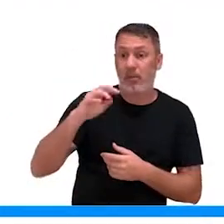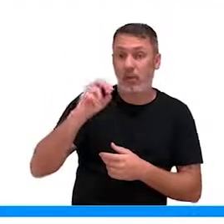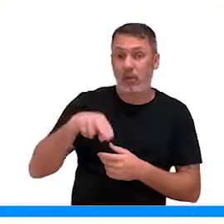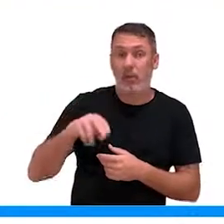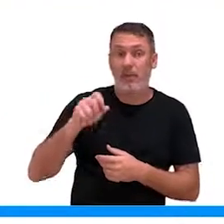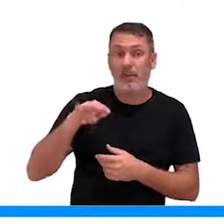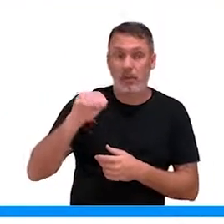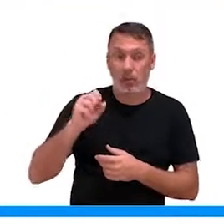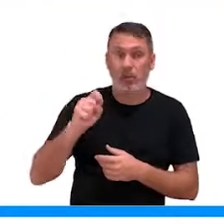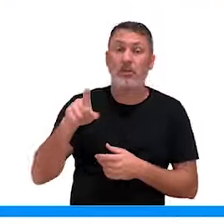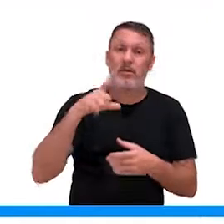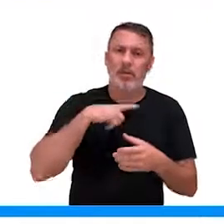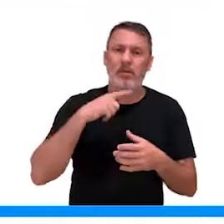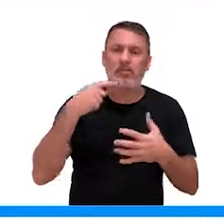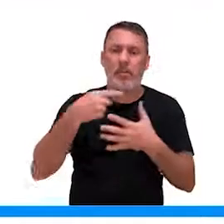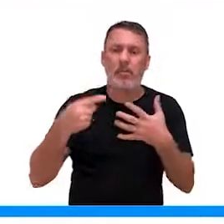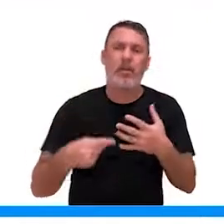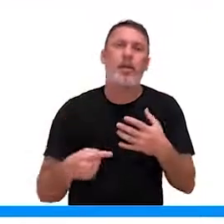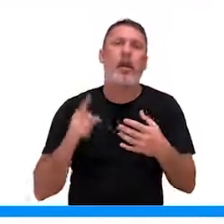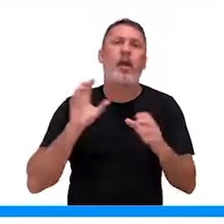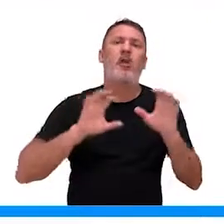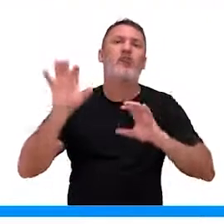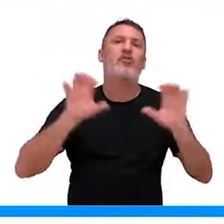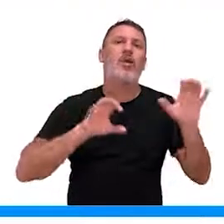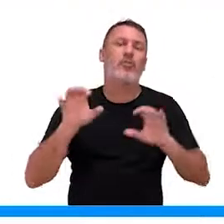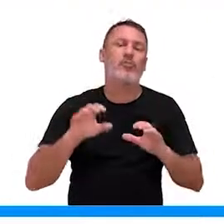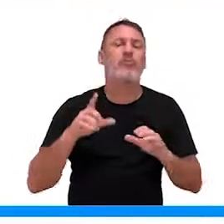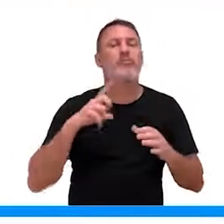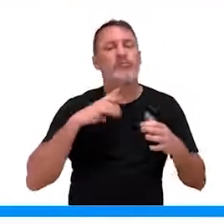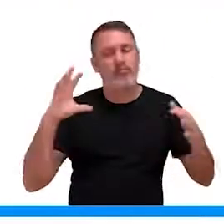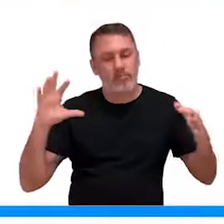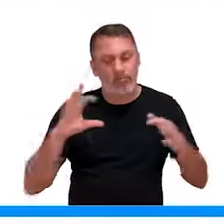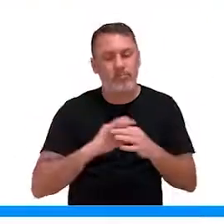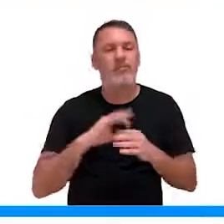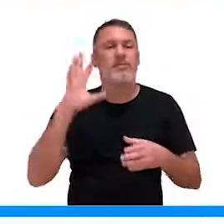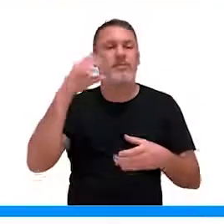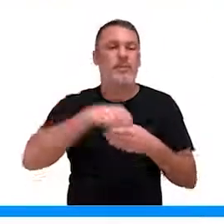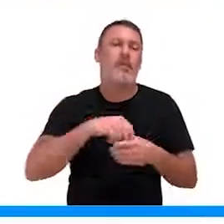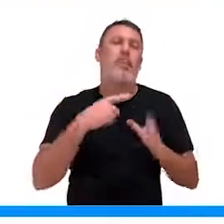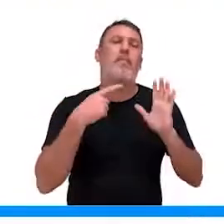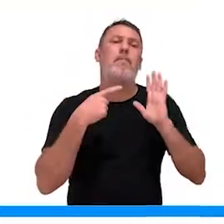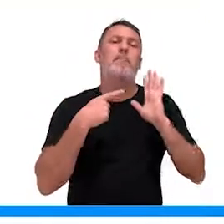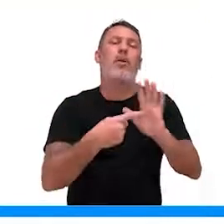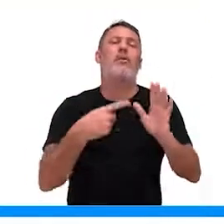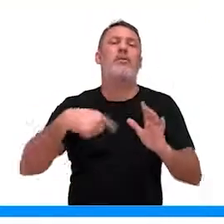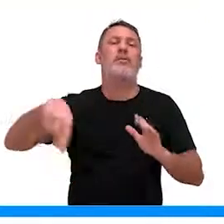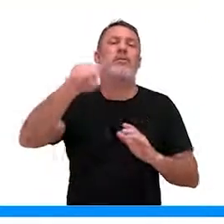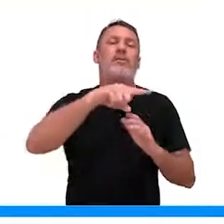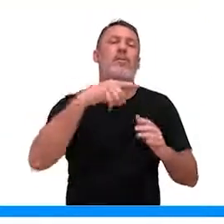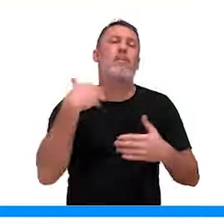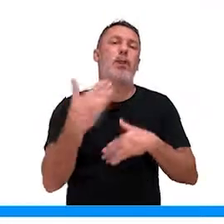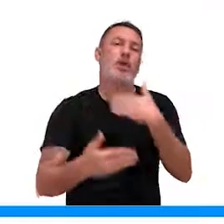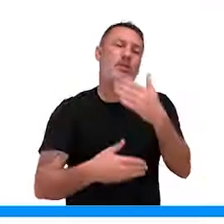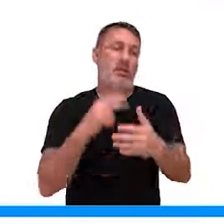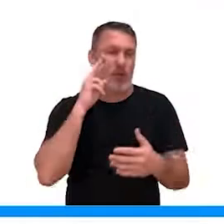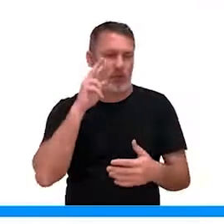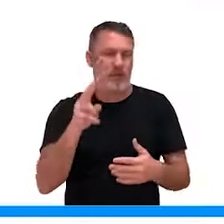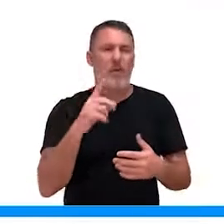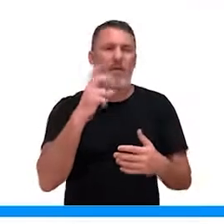apresentação de cada uma dessas regiões, obviamente, de acordo com o que elas se apresentam face a esse processo.